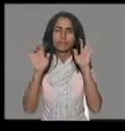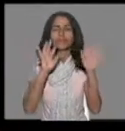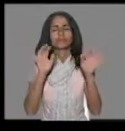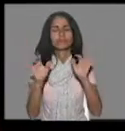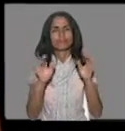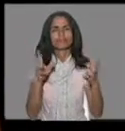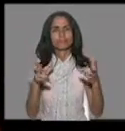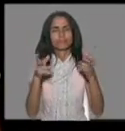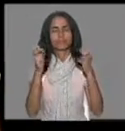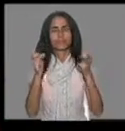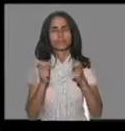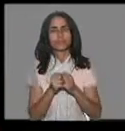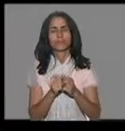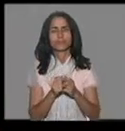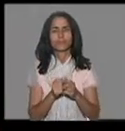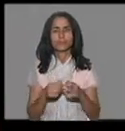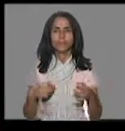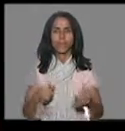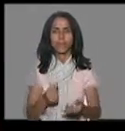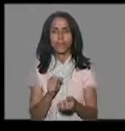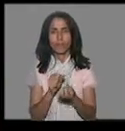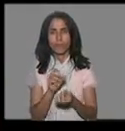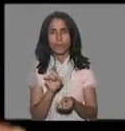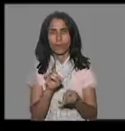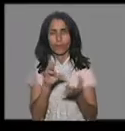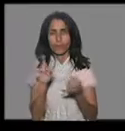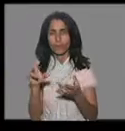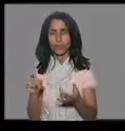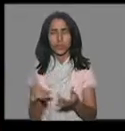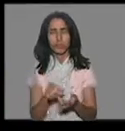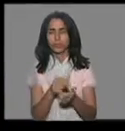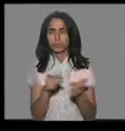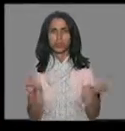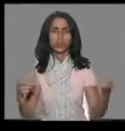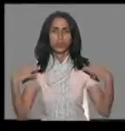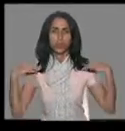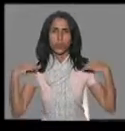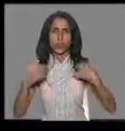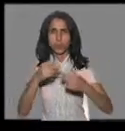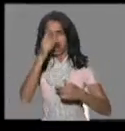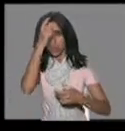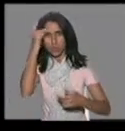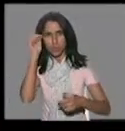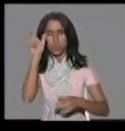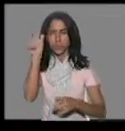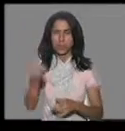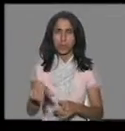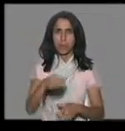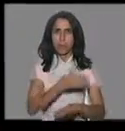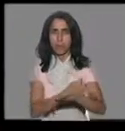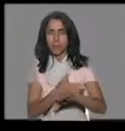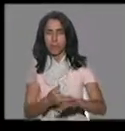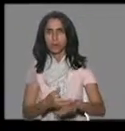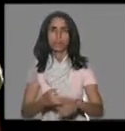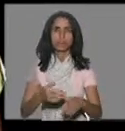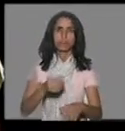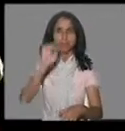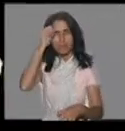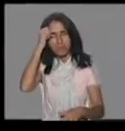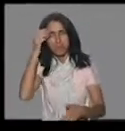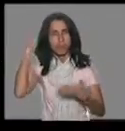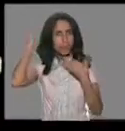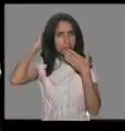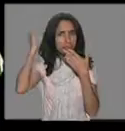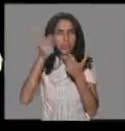esse assunto eu vendo roupas para pessoas diversas brancos negros indígena